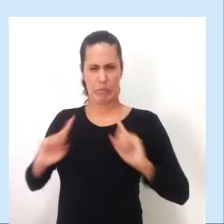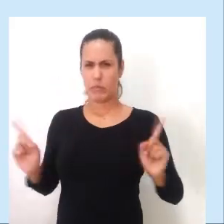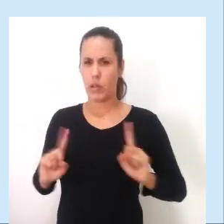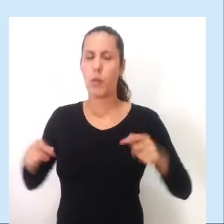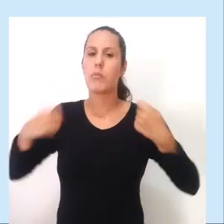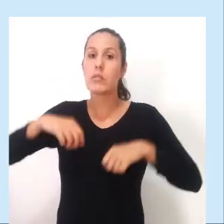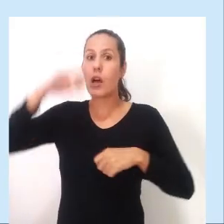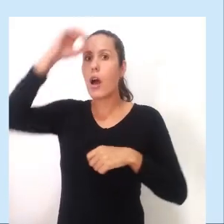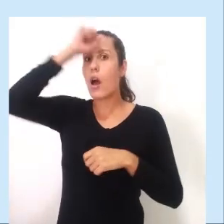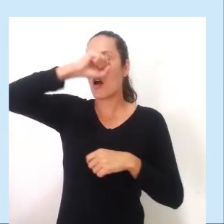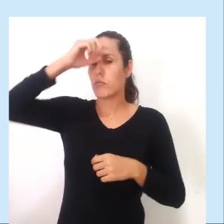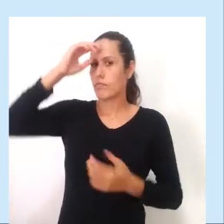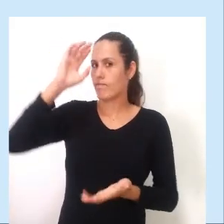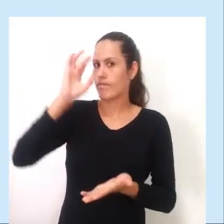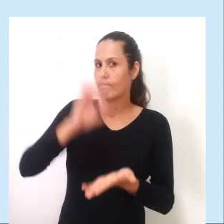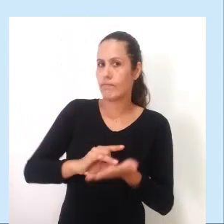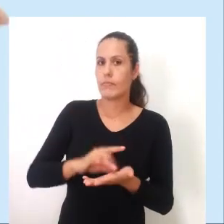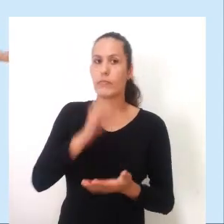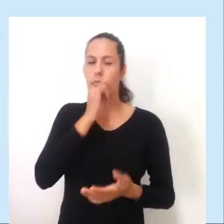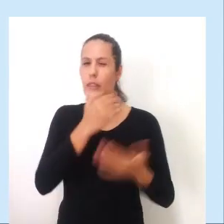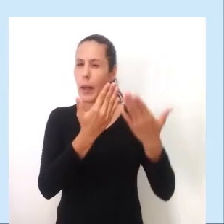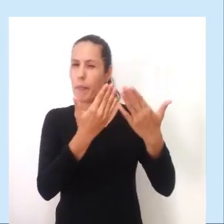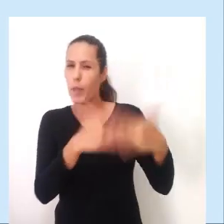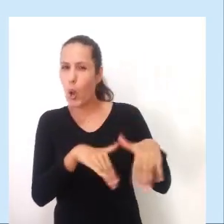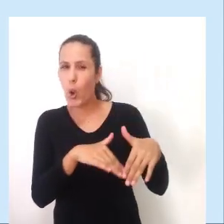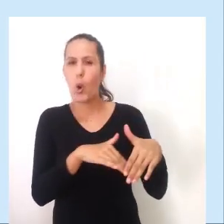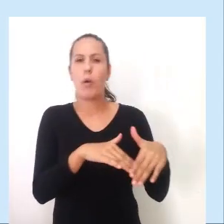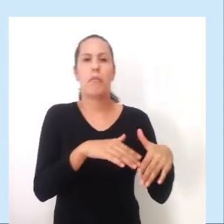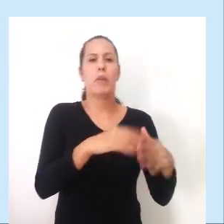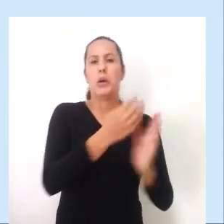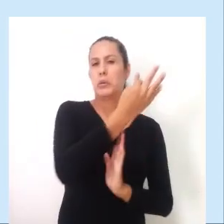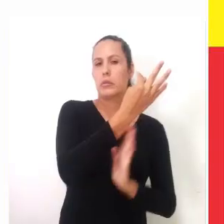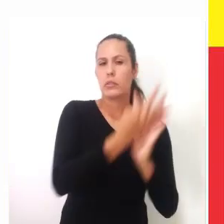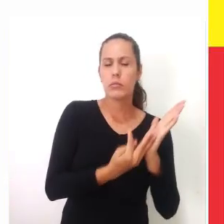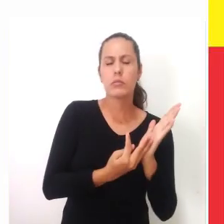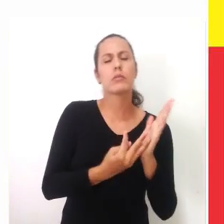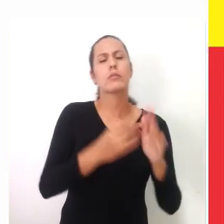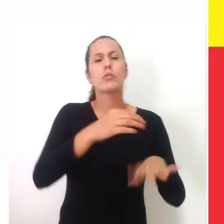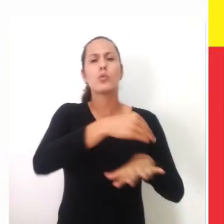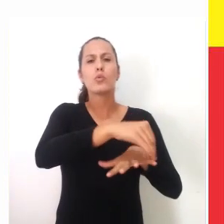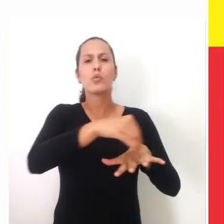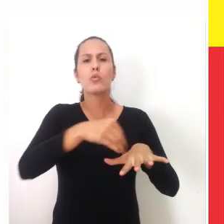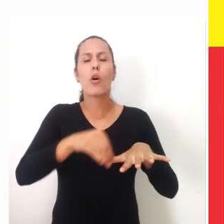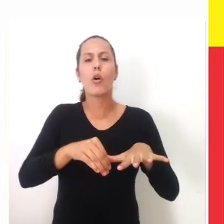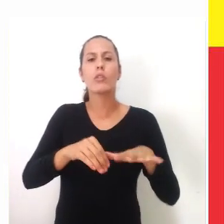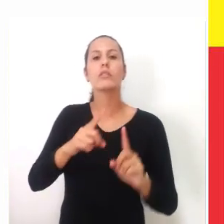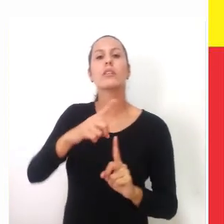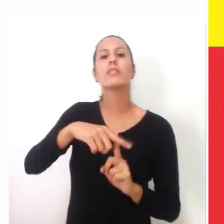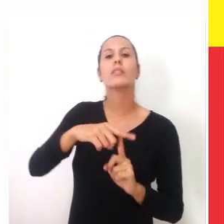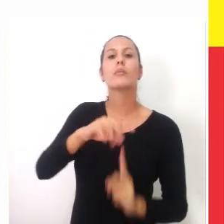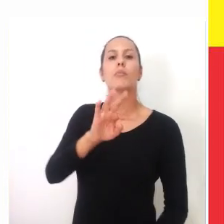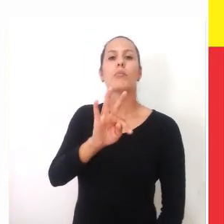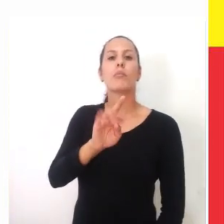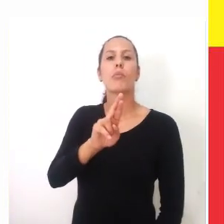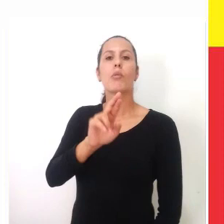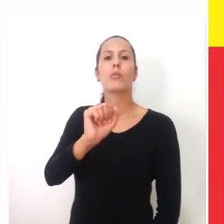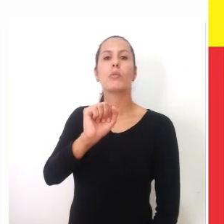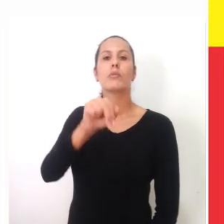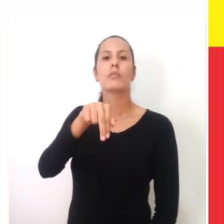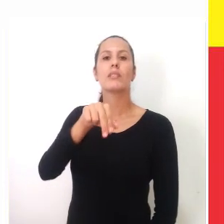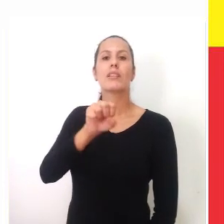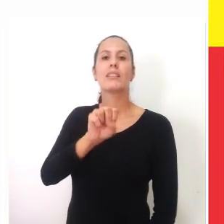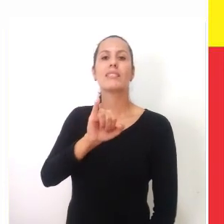pelo nome. Quando tiver lá na questão, quando tiver lá no texto, fósseis de transição. O